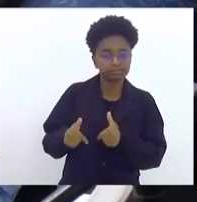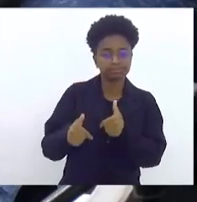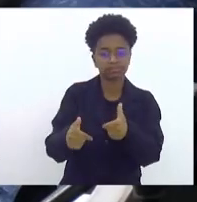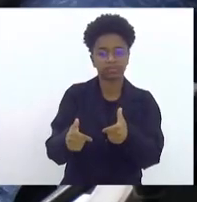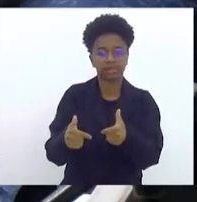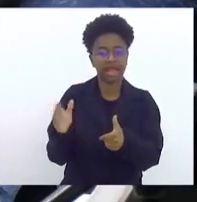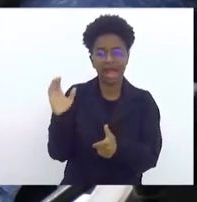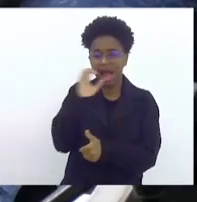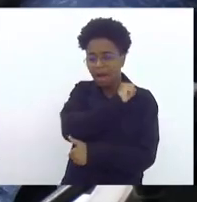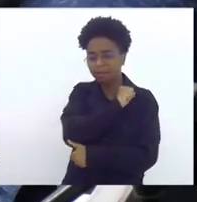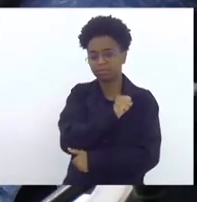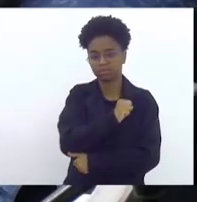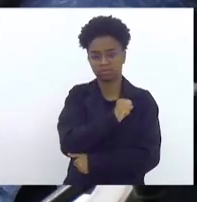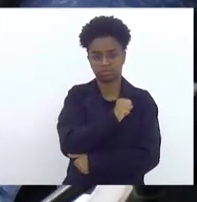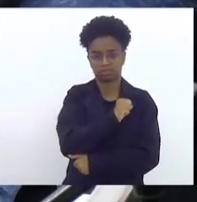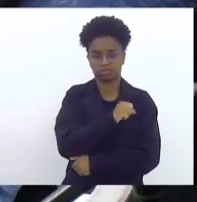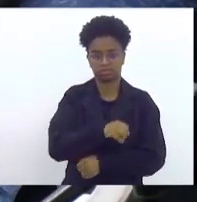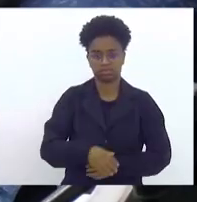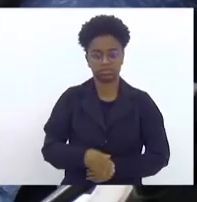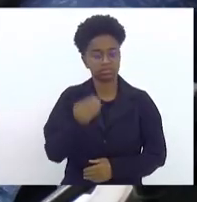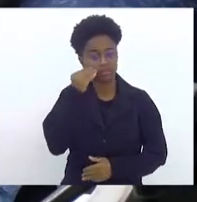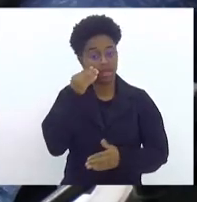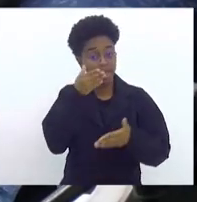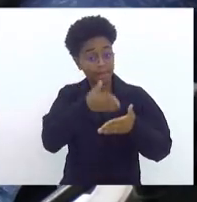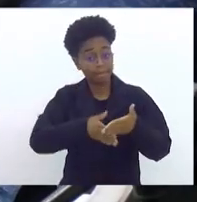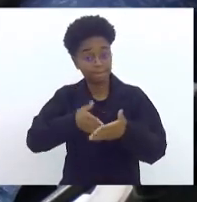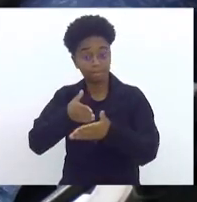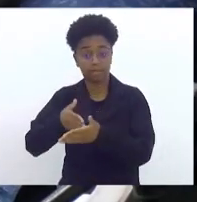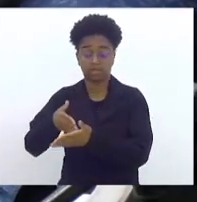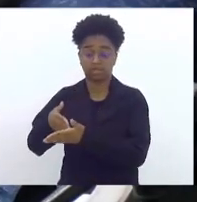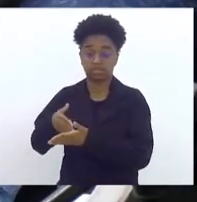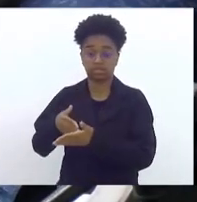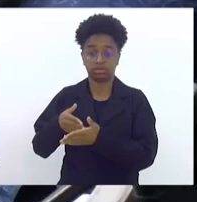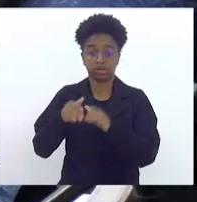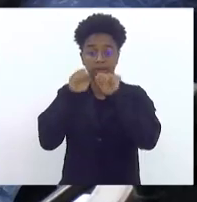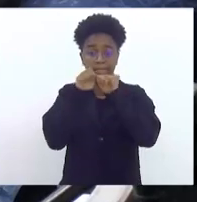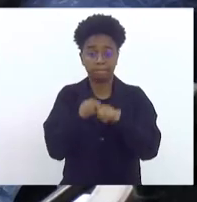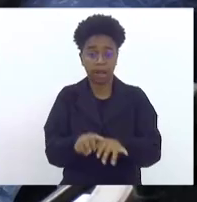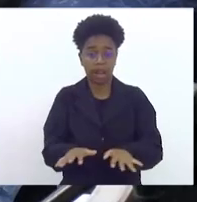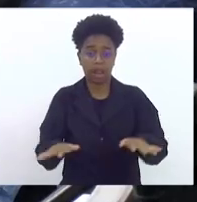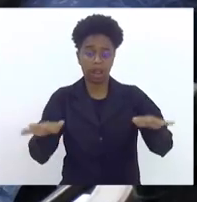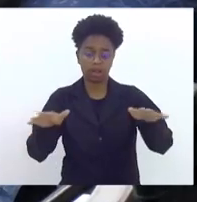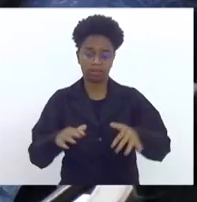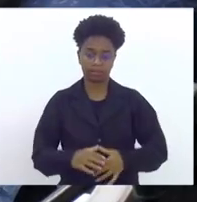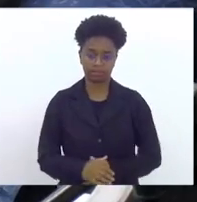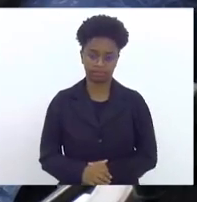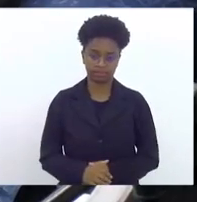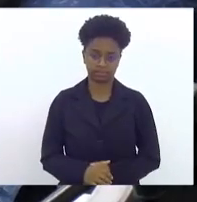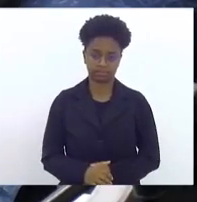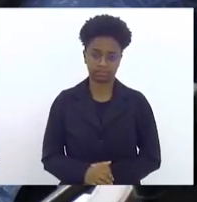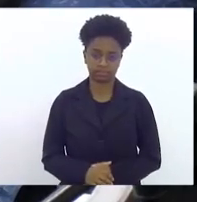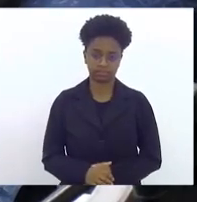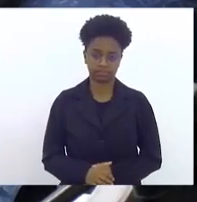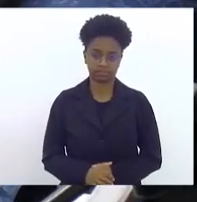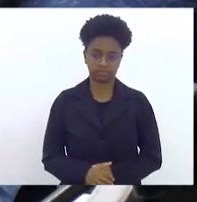velocidade possível para impedir que isso se propague na rede de uma forma mais